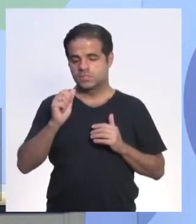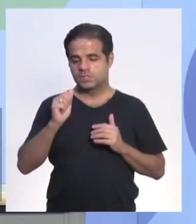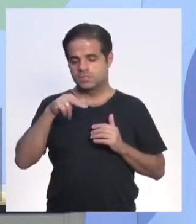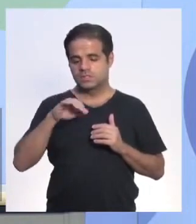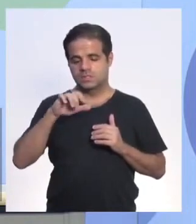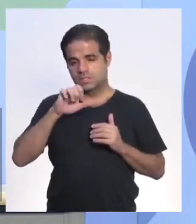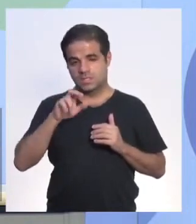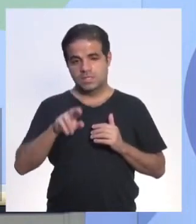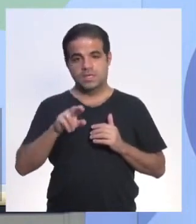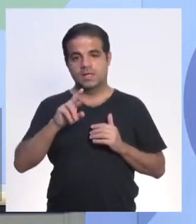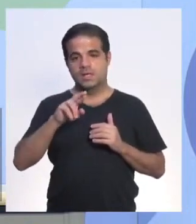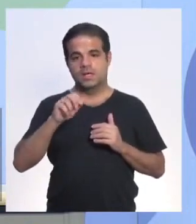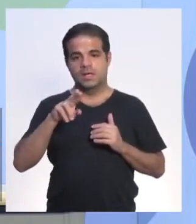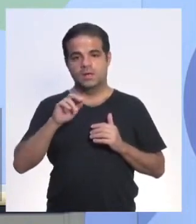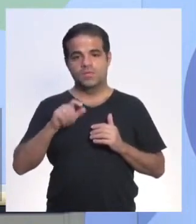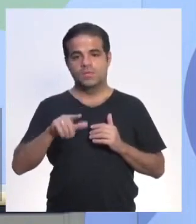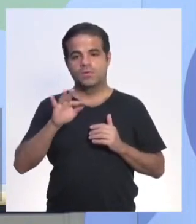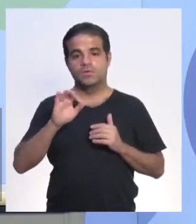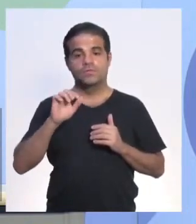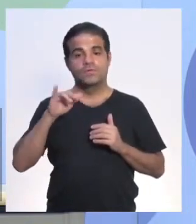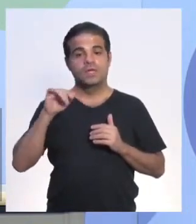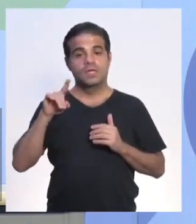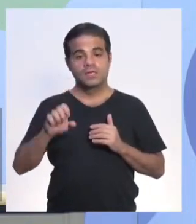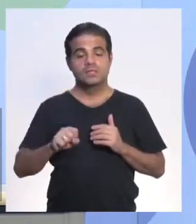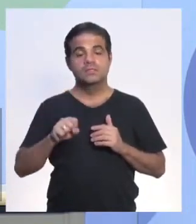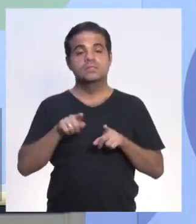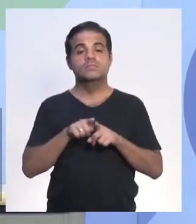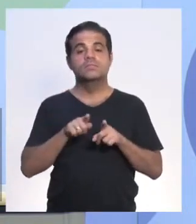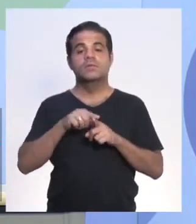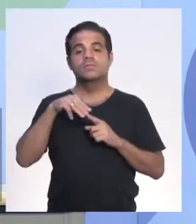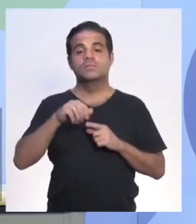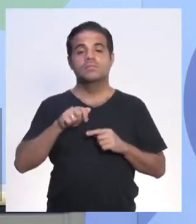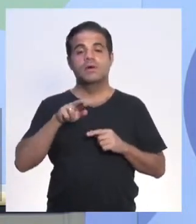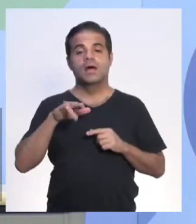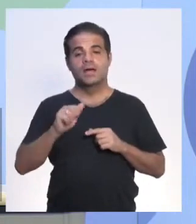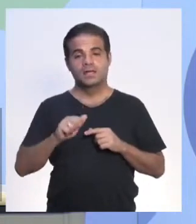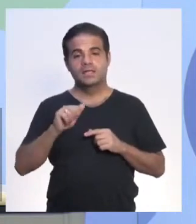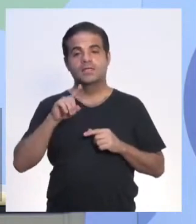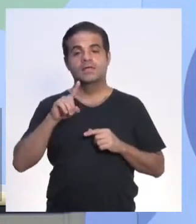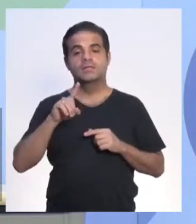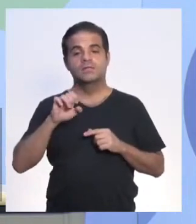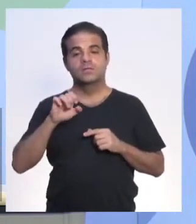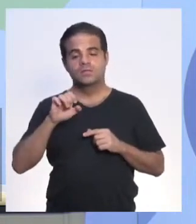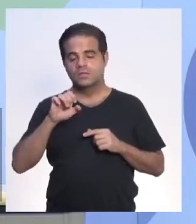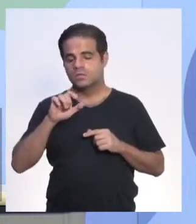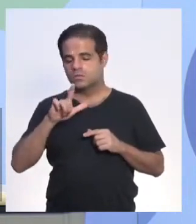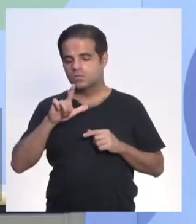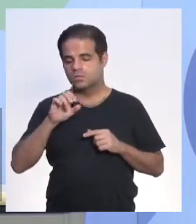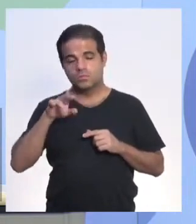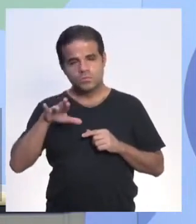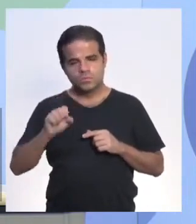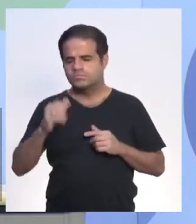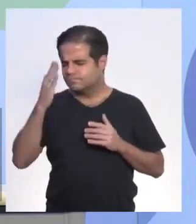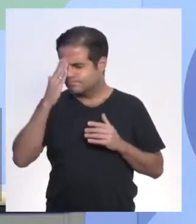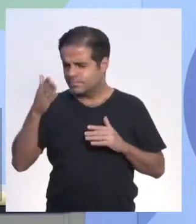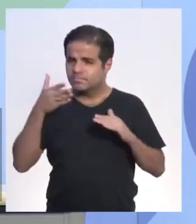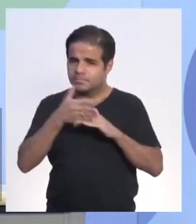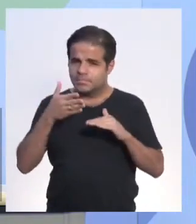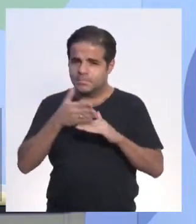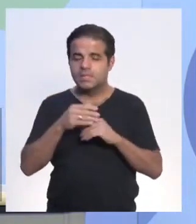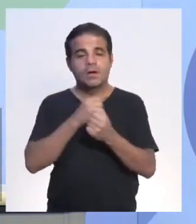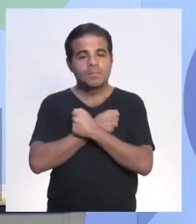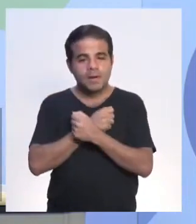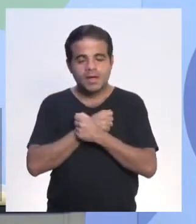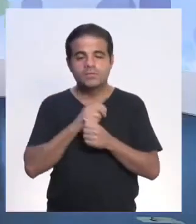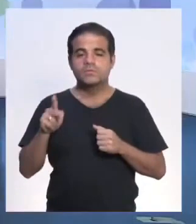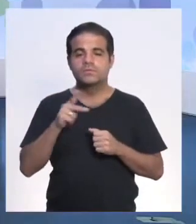Fernandes, Escola Tufimade e Escola Maria de Lourdes Guimarães. Obrigada, pessoal, pela participação. Um abraço aos professores e alunos. E aí,